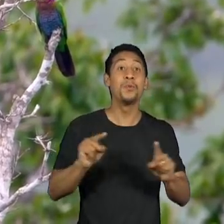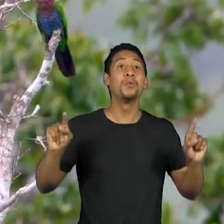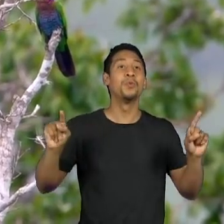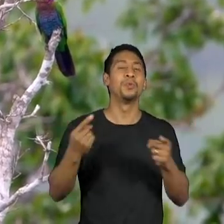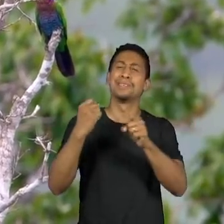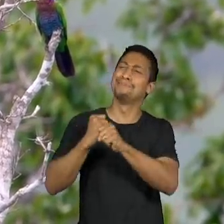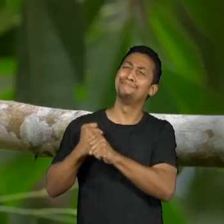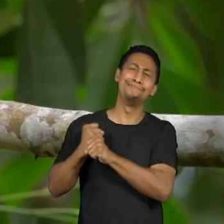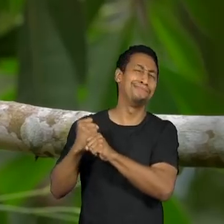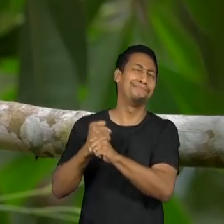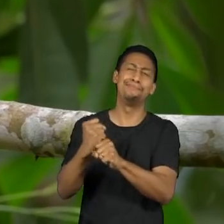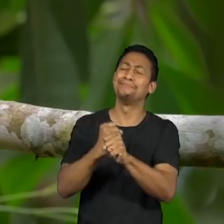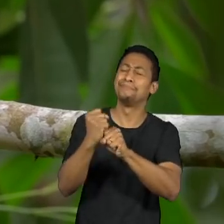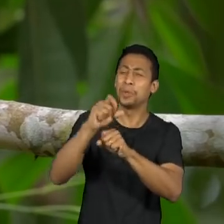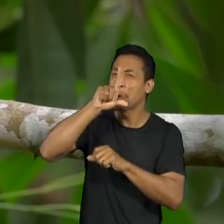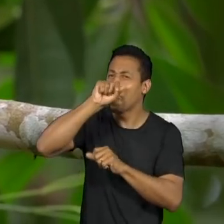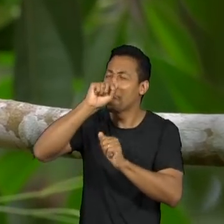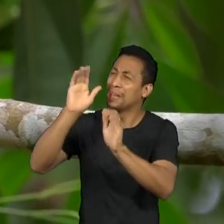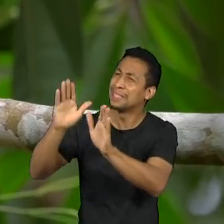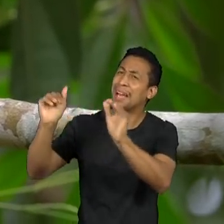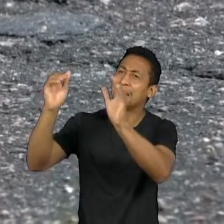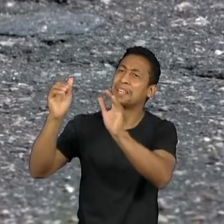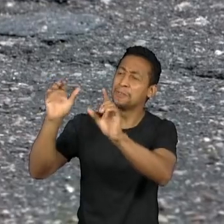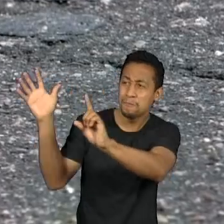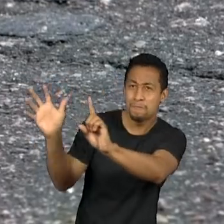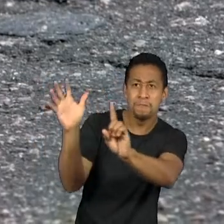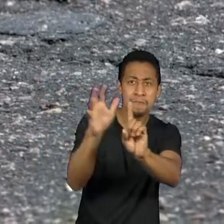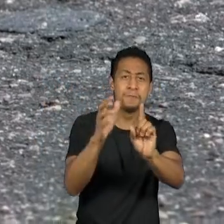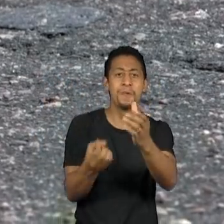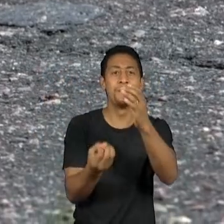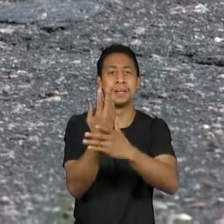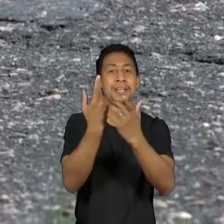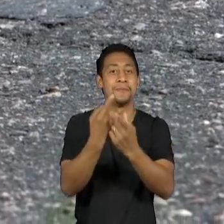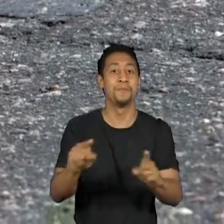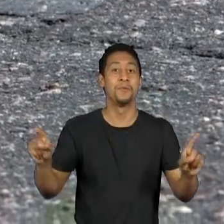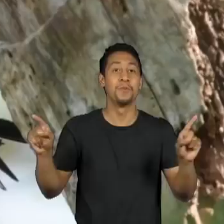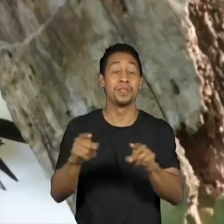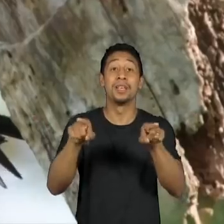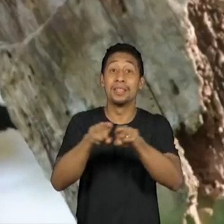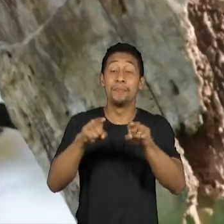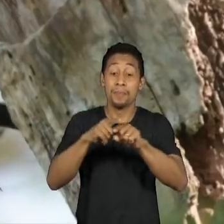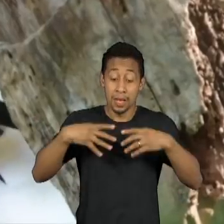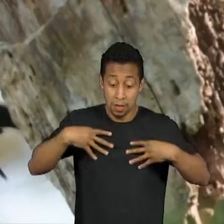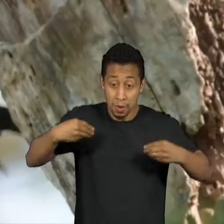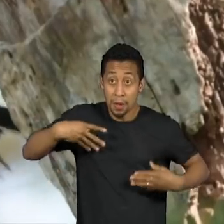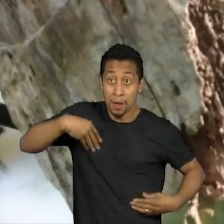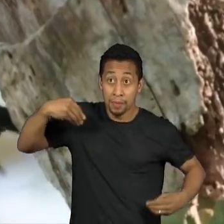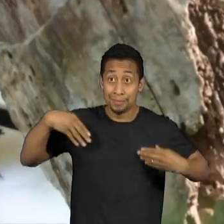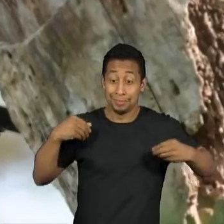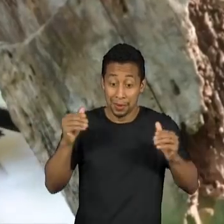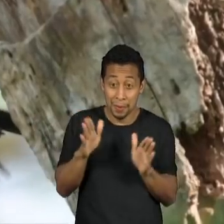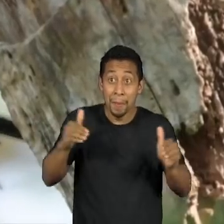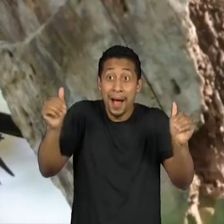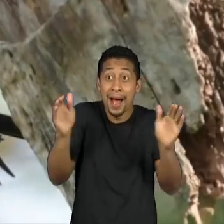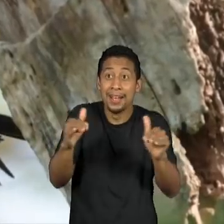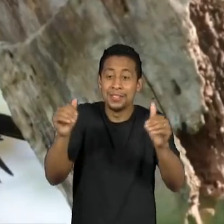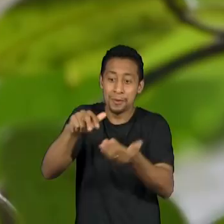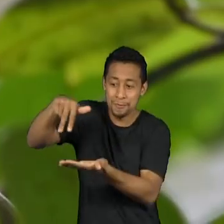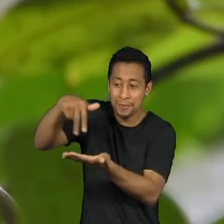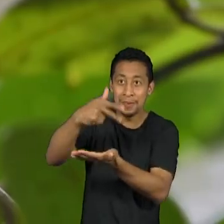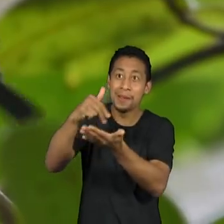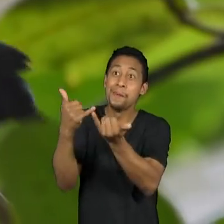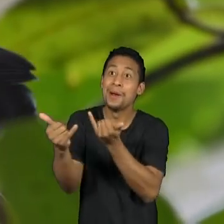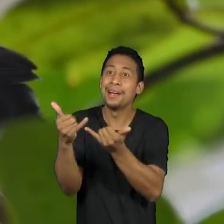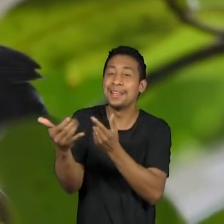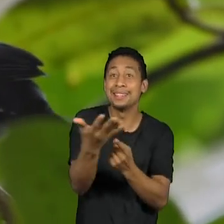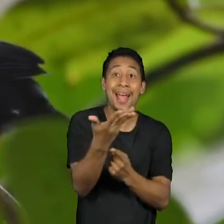pela cantoria dos pássaros. A lindeza da plumagem das aves, as danças, os movimentos. Pássaros fazem